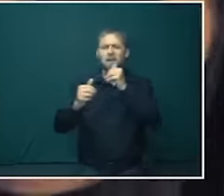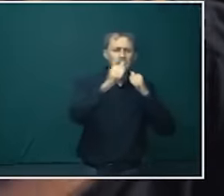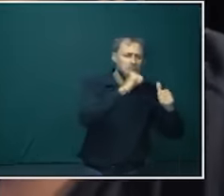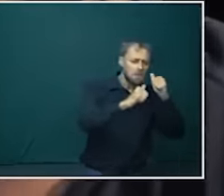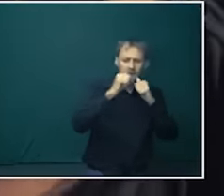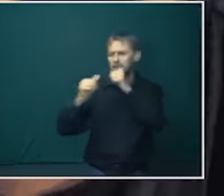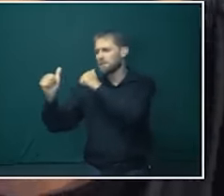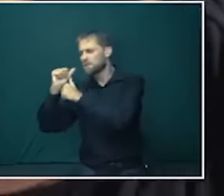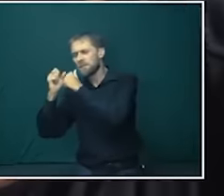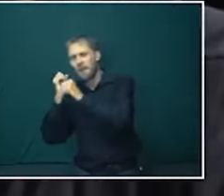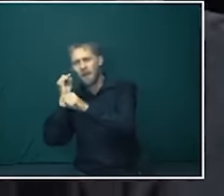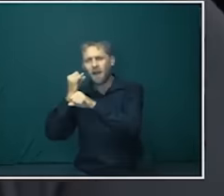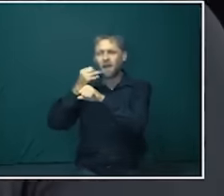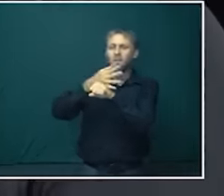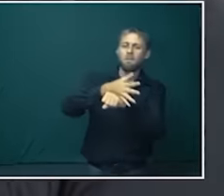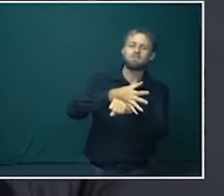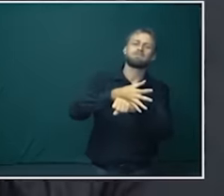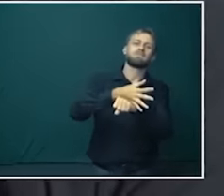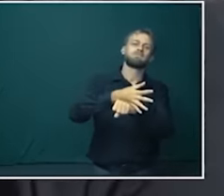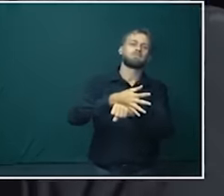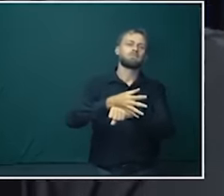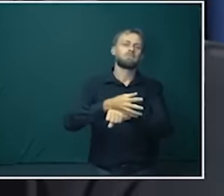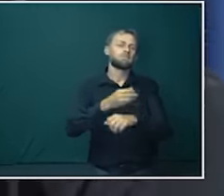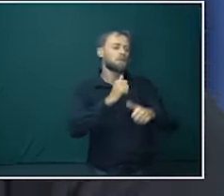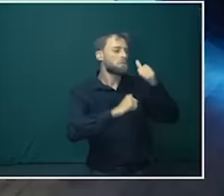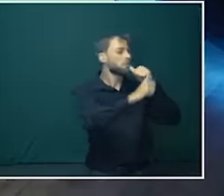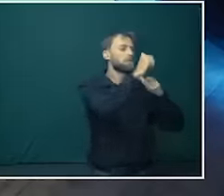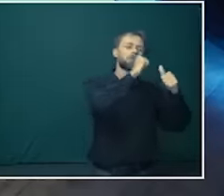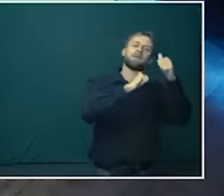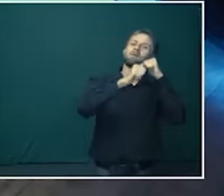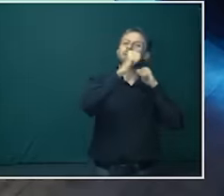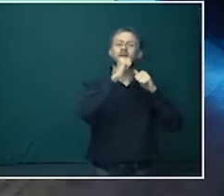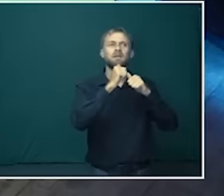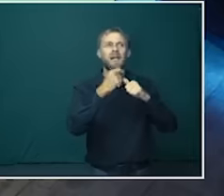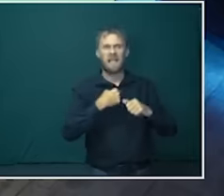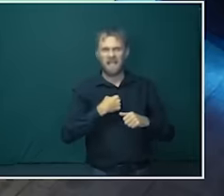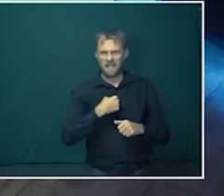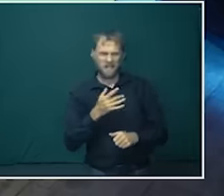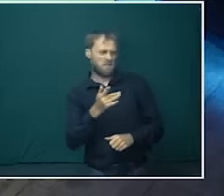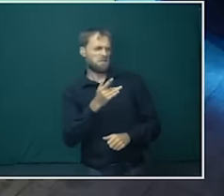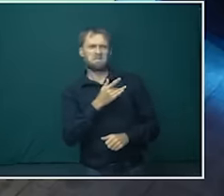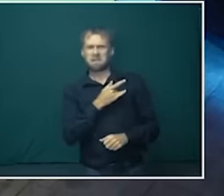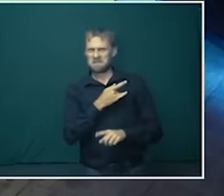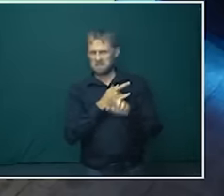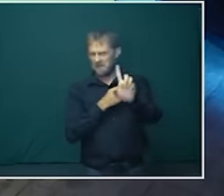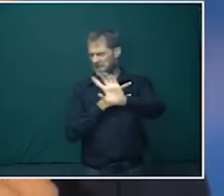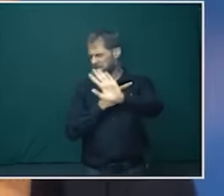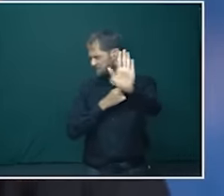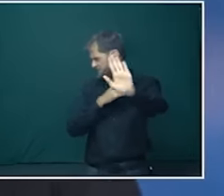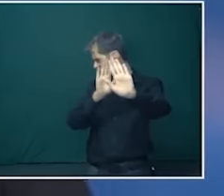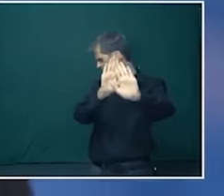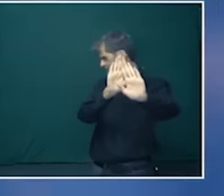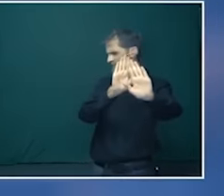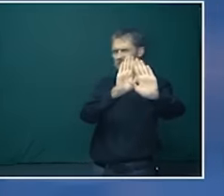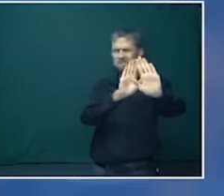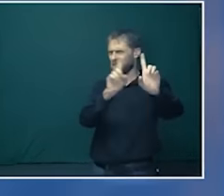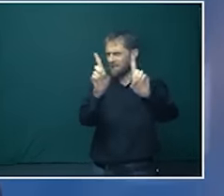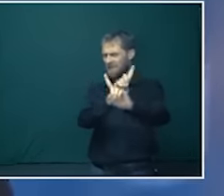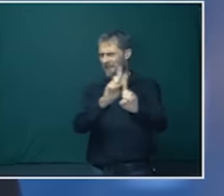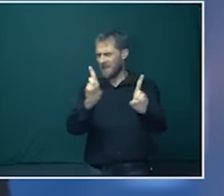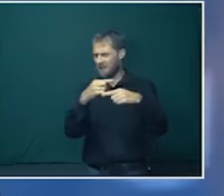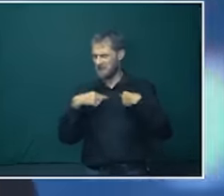toda madrugada. Nessa vida louca, nem passou pela cabeça me